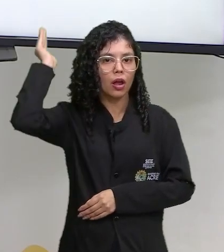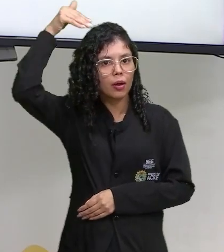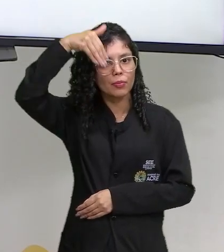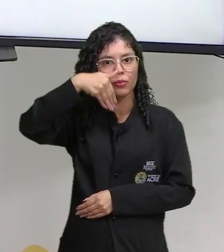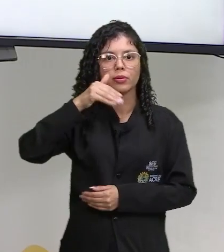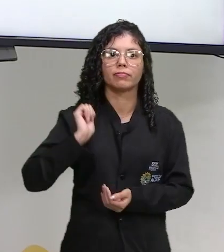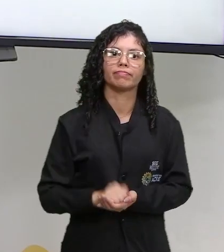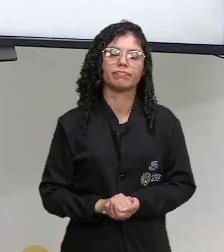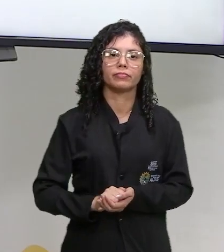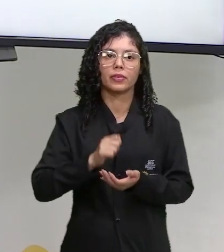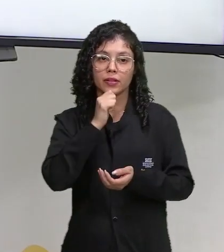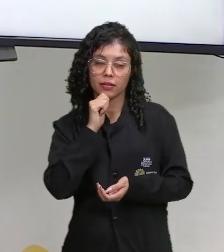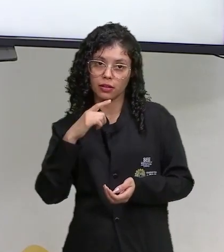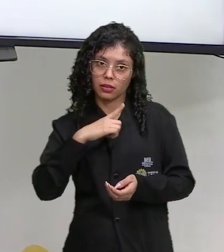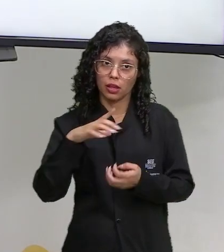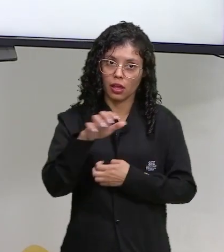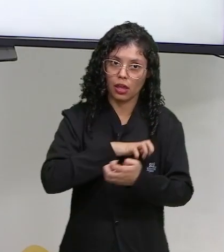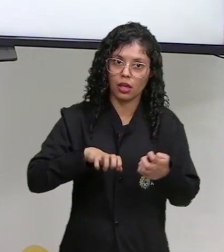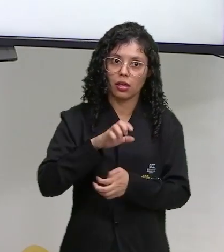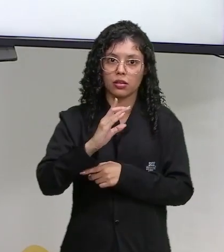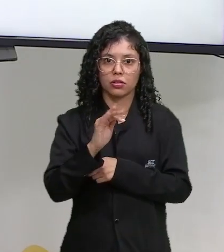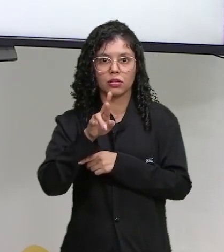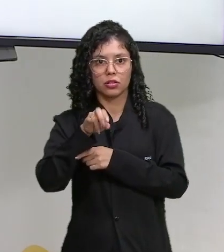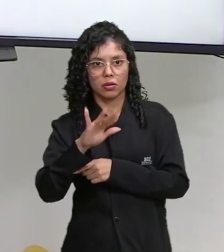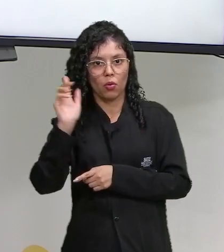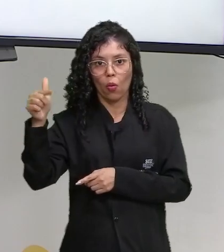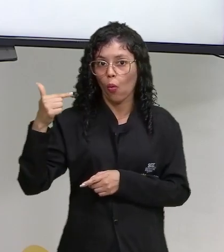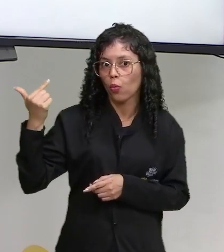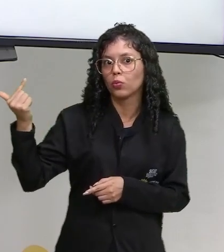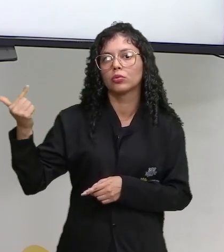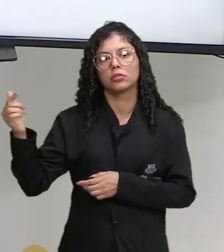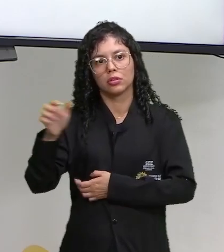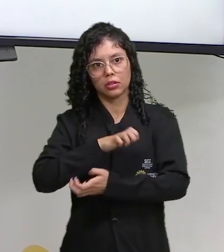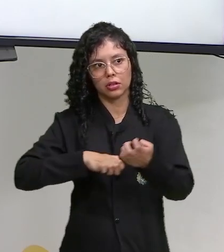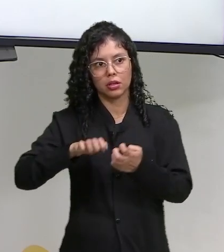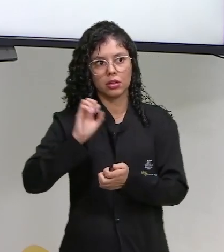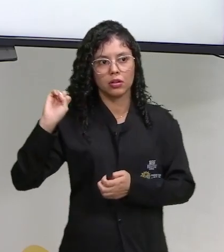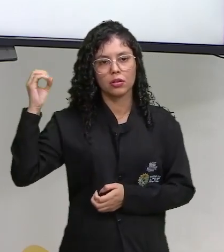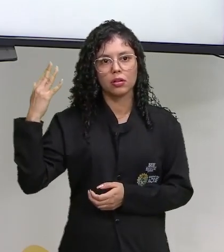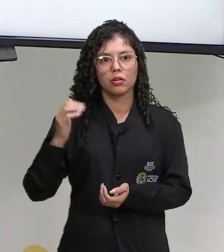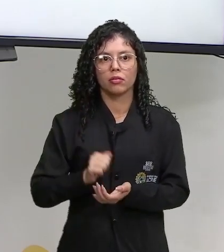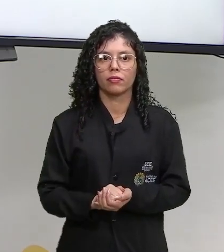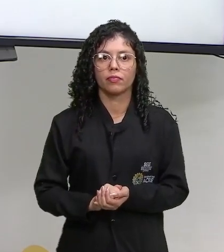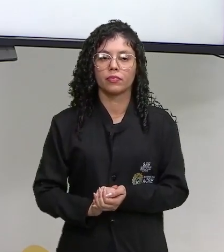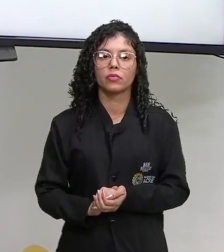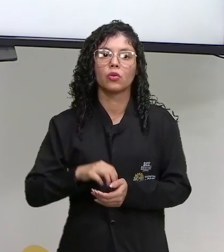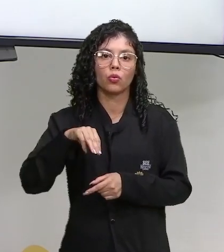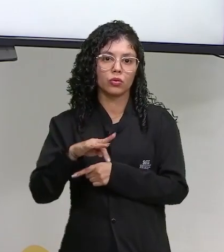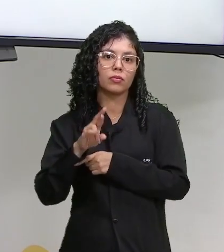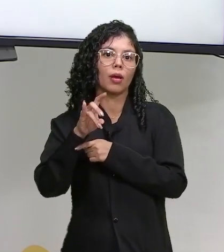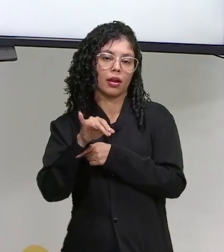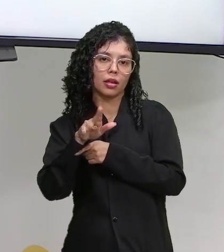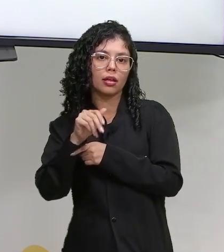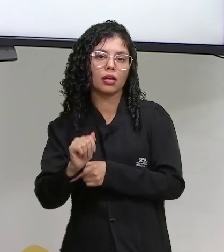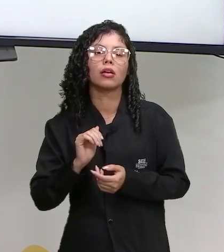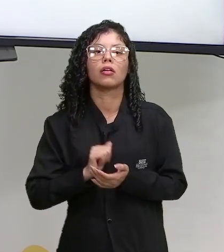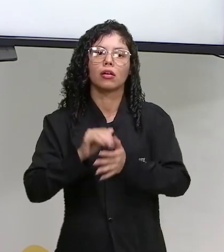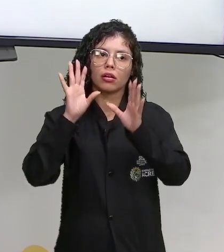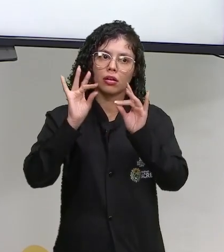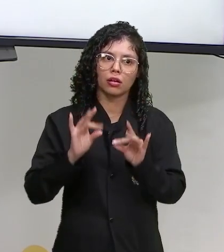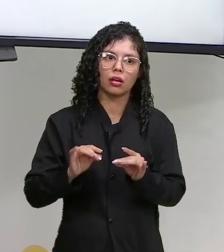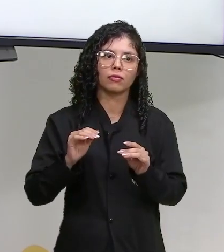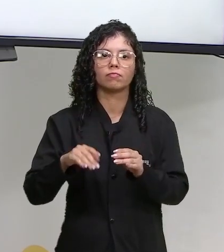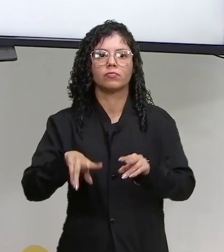Oligárquica. Além dela, a gente tem a revolta da Chibata, que foi outra revolta que aconteceu, mas dessa vez com os marinheiros, que eram tratados de